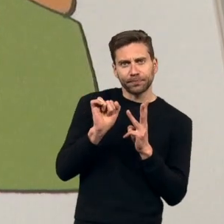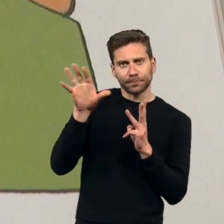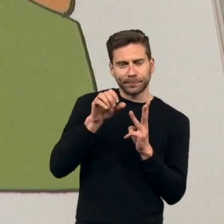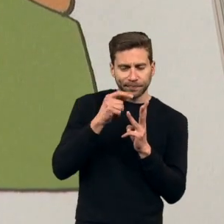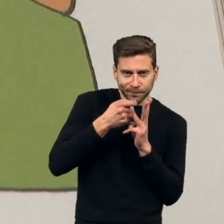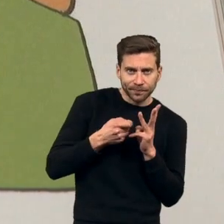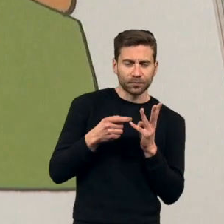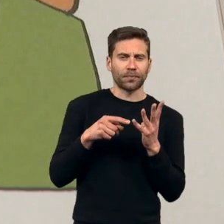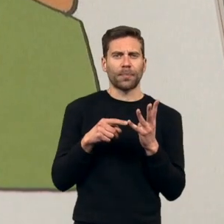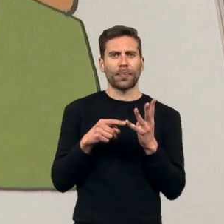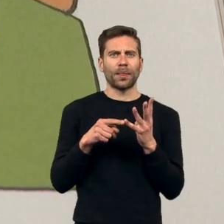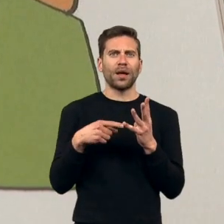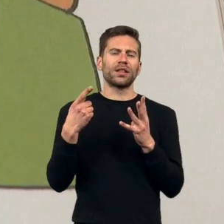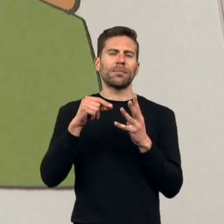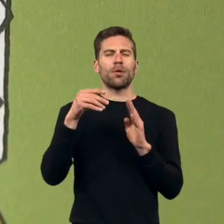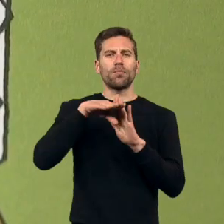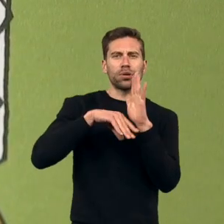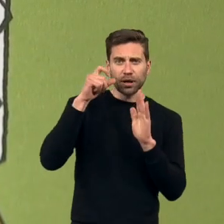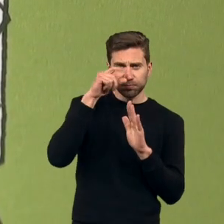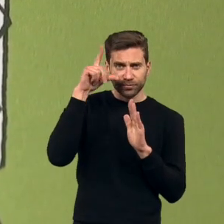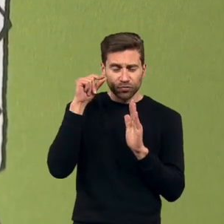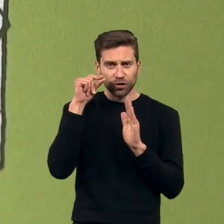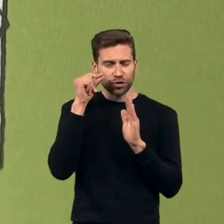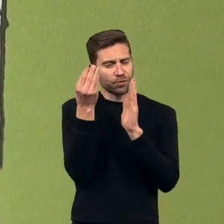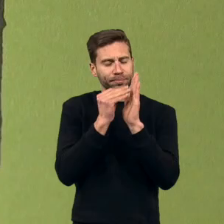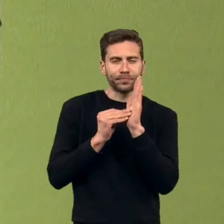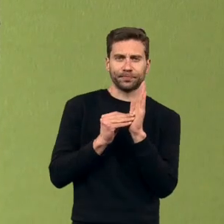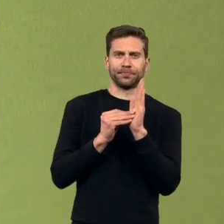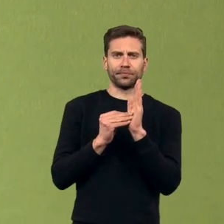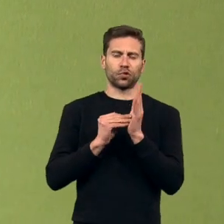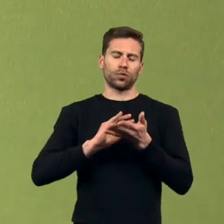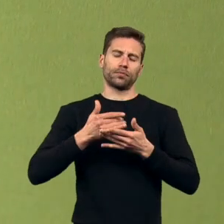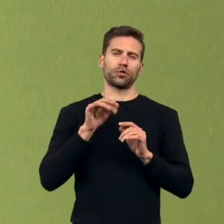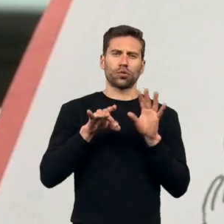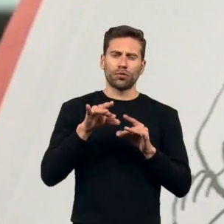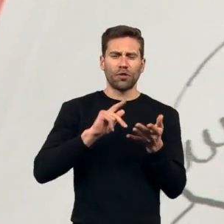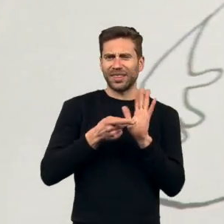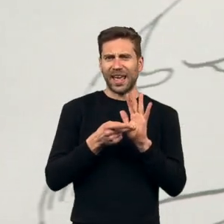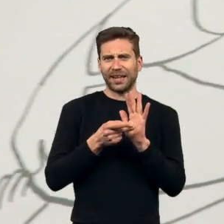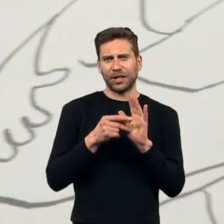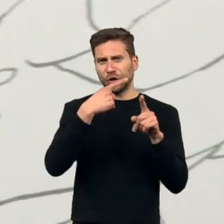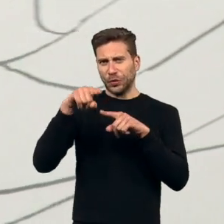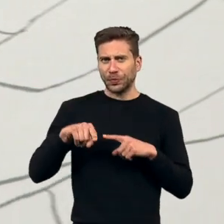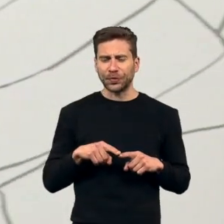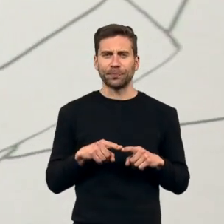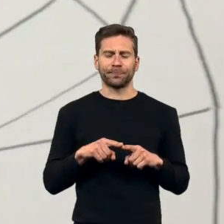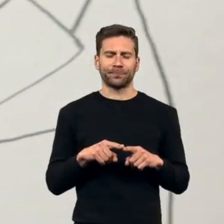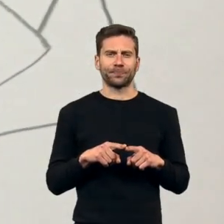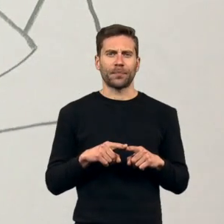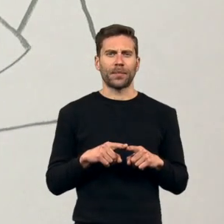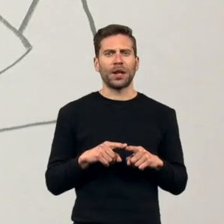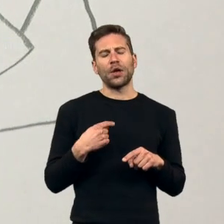fiz desenhos pintados no Photoshop, no computador, portanto utilizei muitas técnicas. Eu optei por fazer